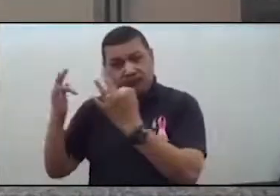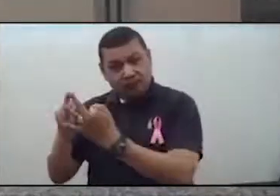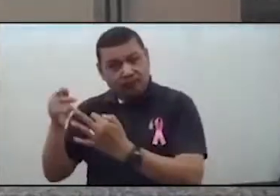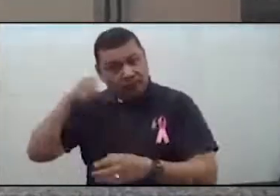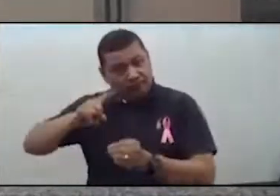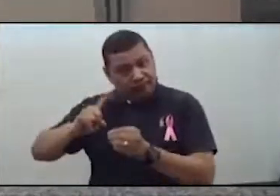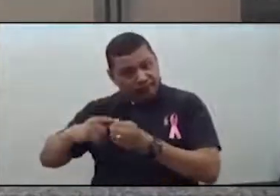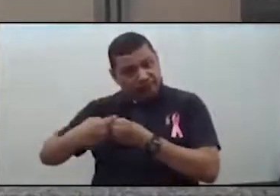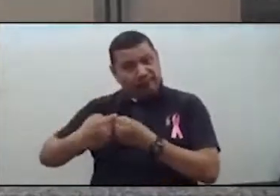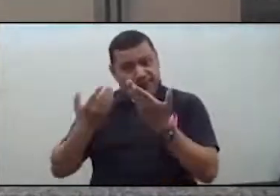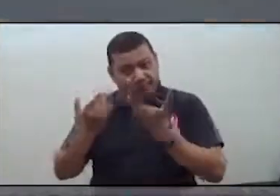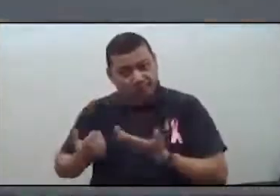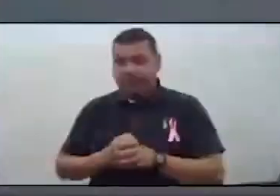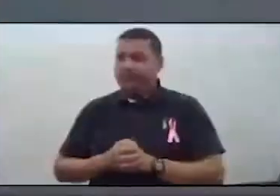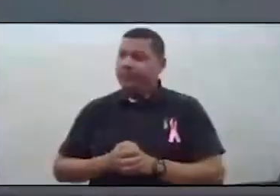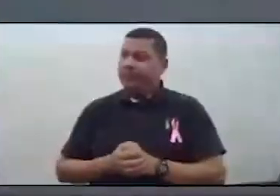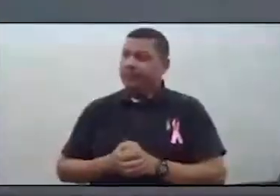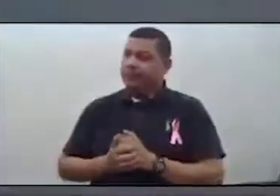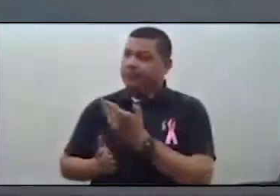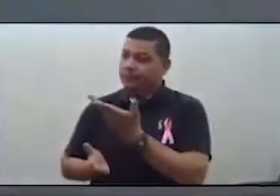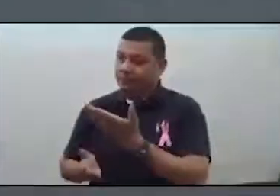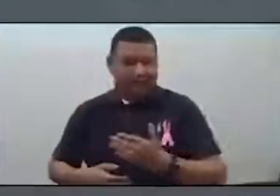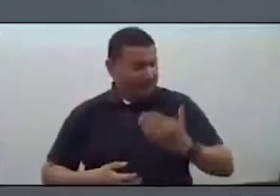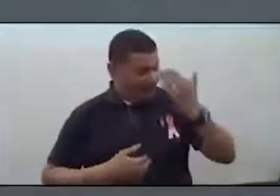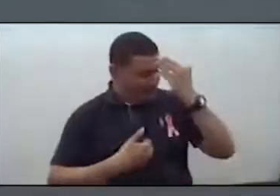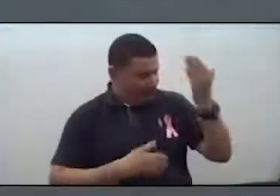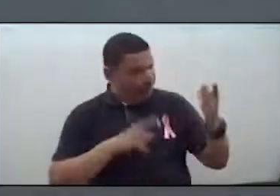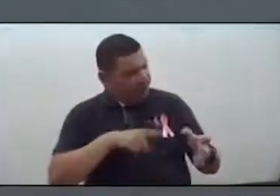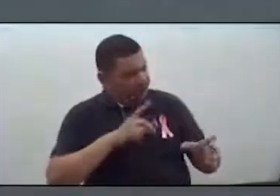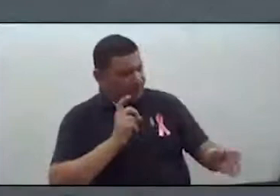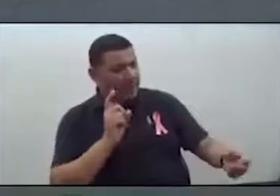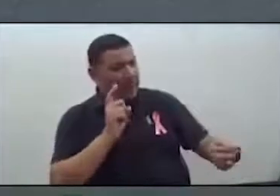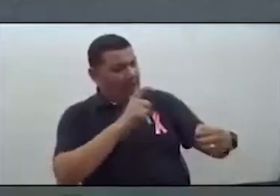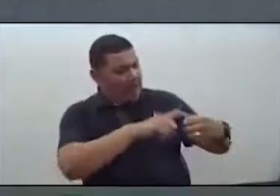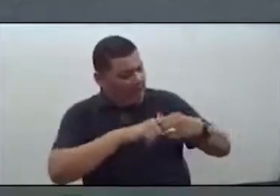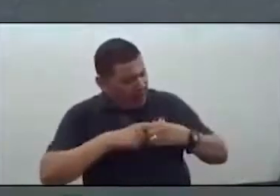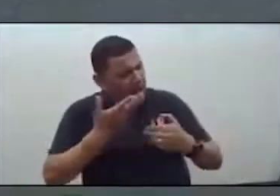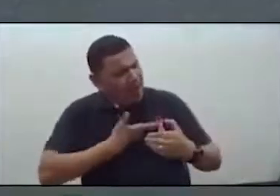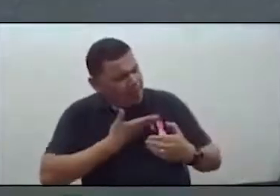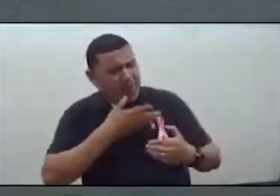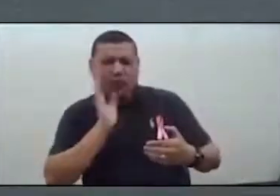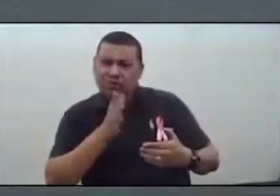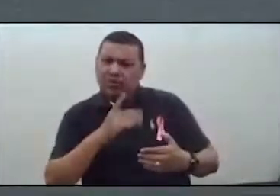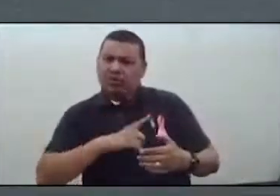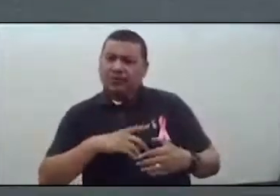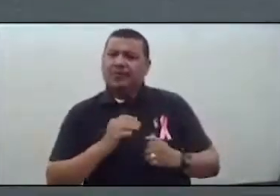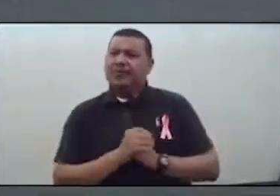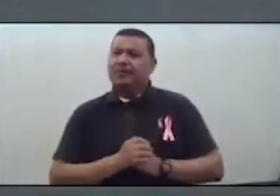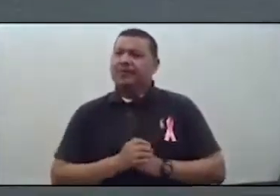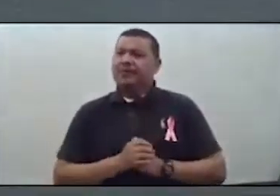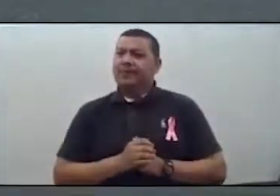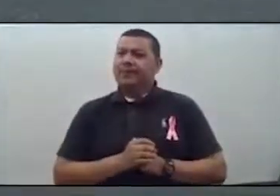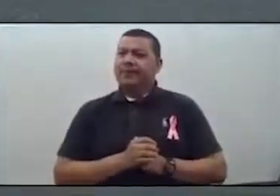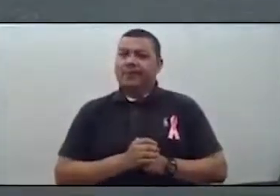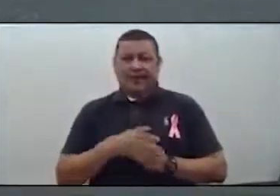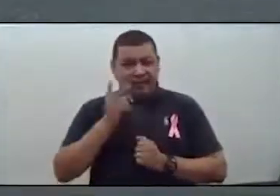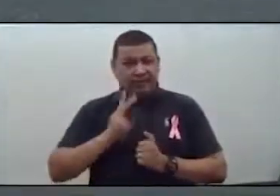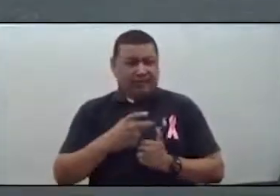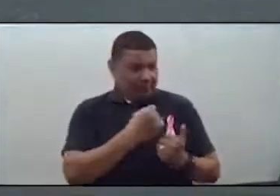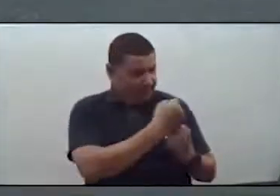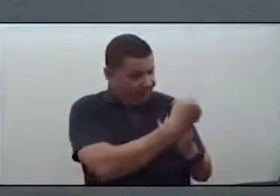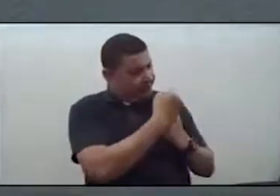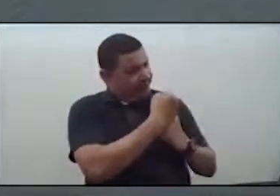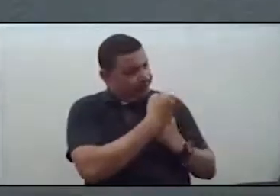nosso município. Obrigado, Toninho. Você que é um parceiro nosso desse movimento, né? Sempre tem nos